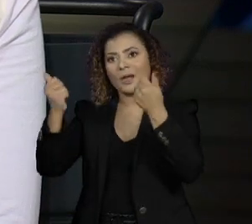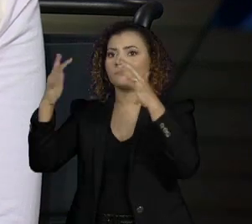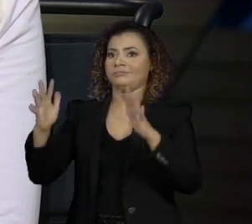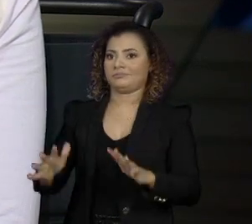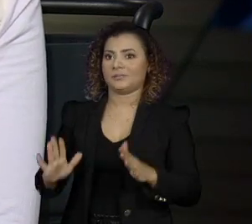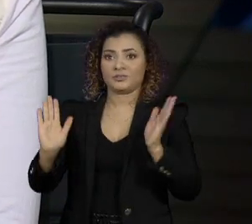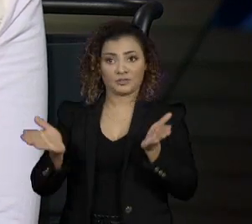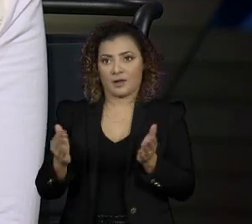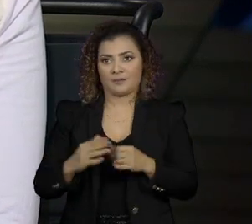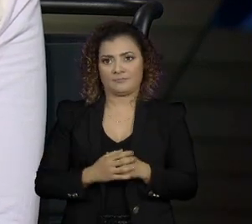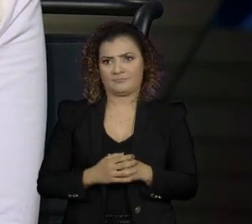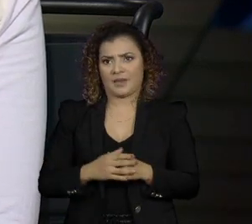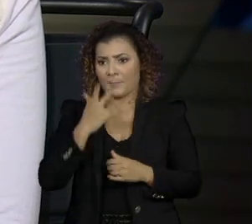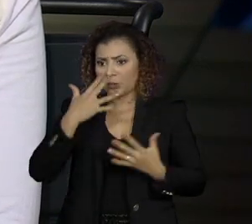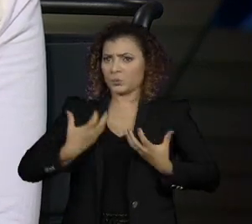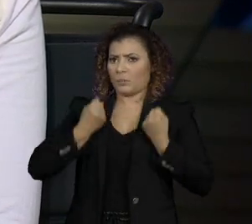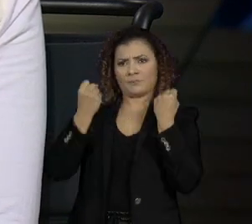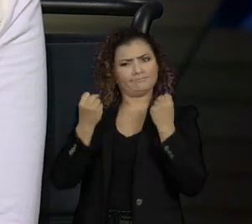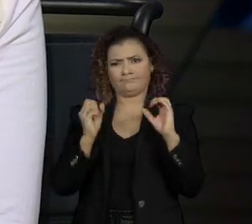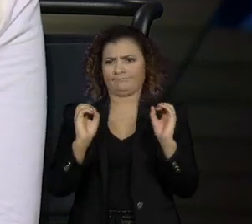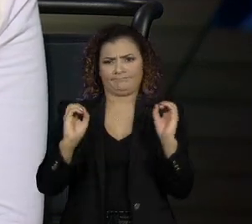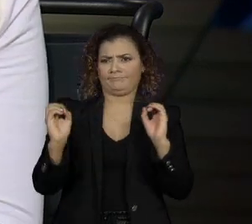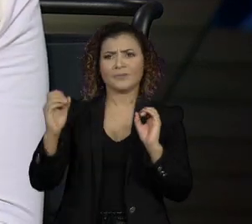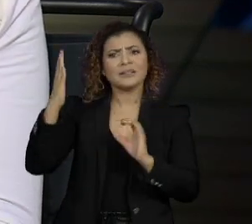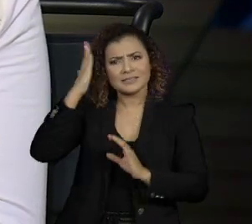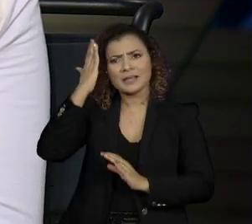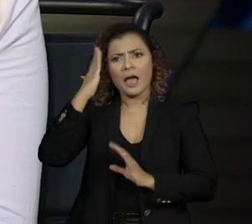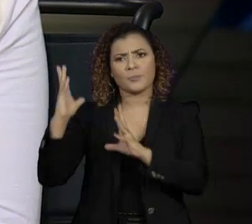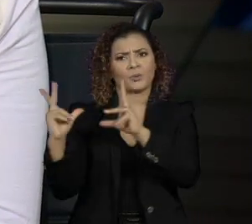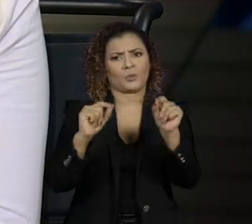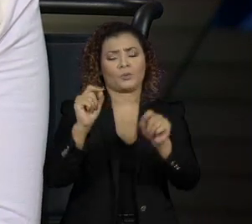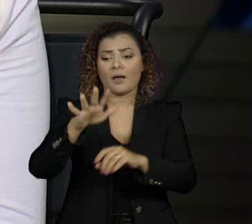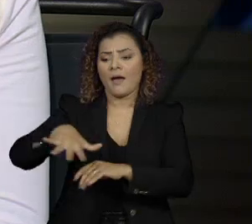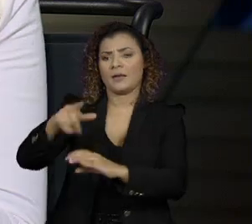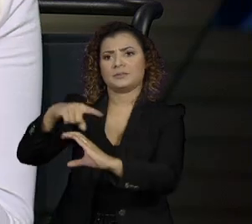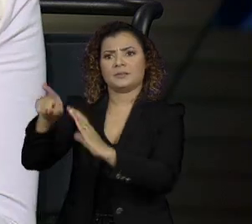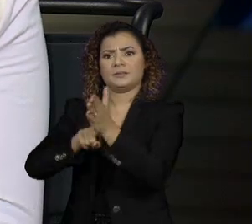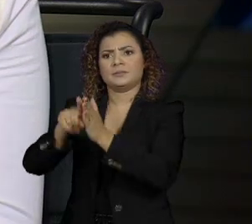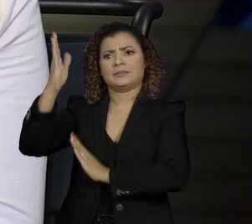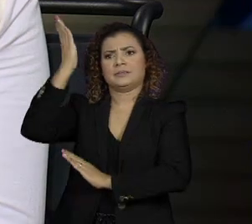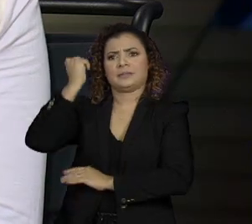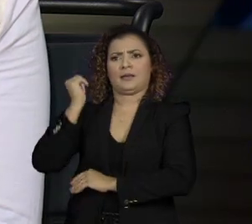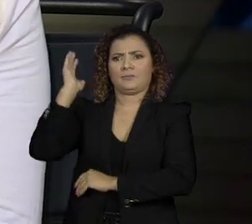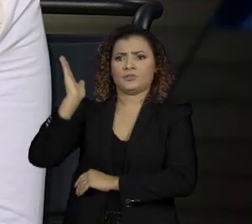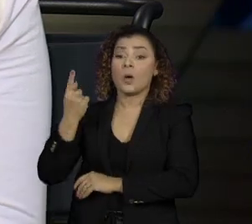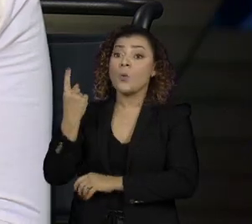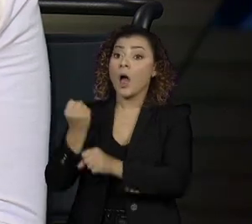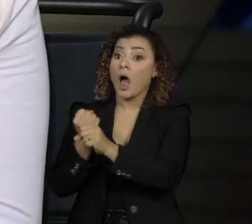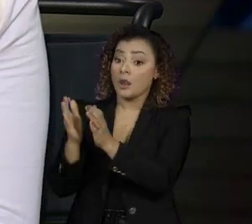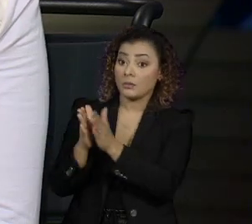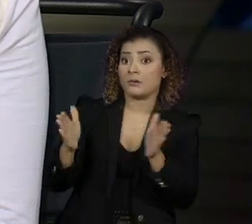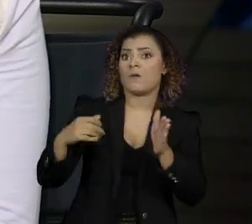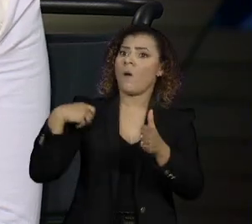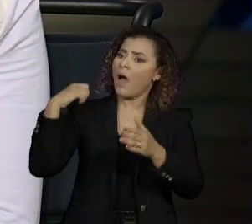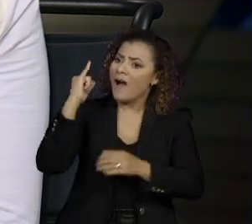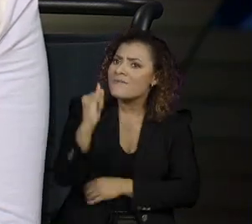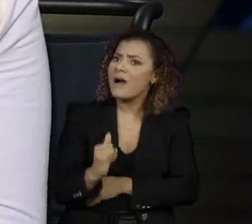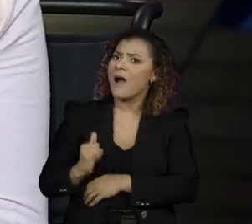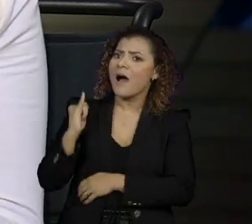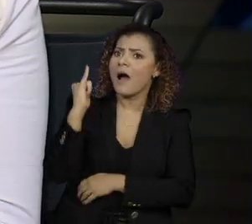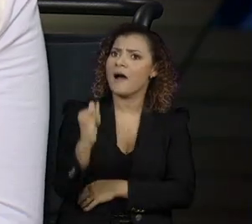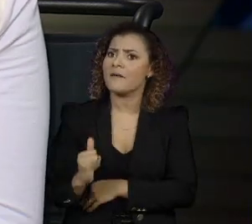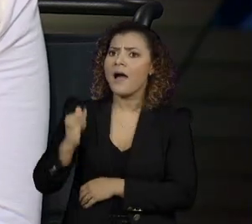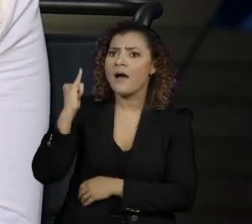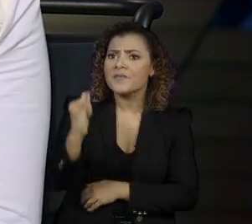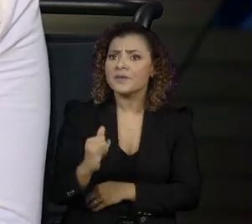Não tem nada de imprevisível nessa história. Na verdade, toda a comunidade científica está já há mais de um ano batendo na tecla do